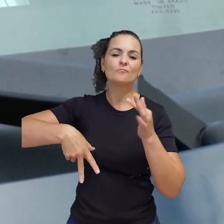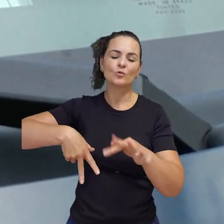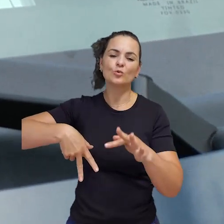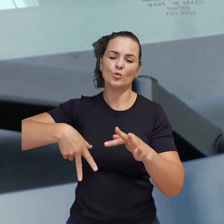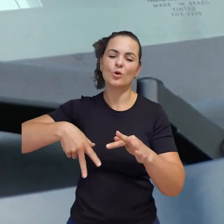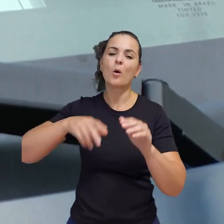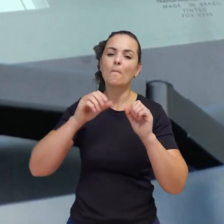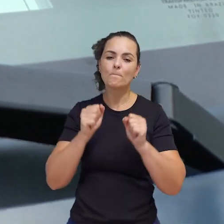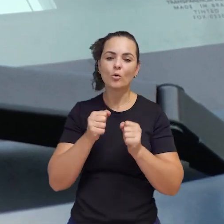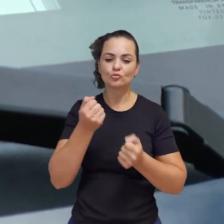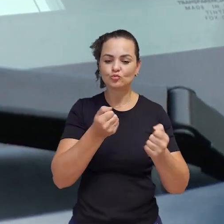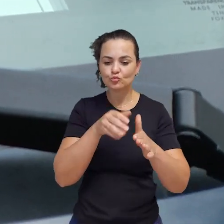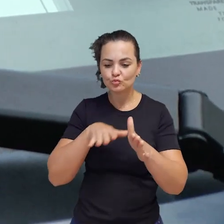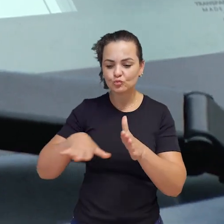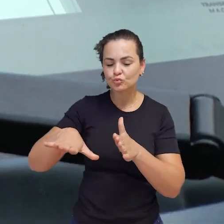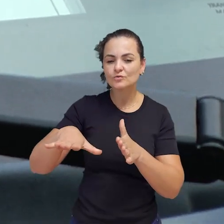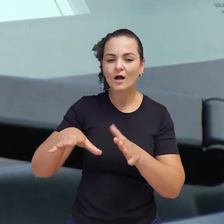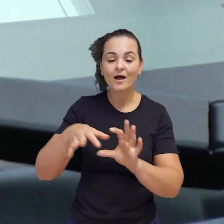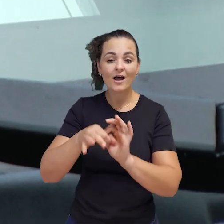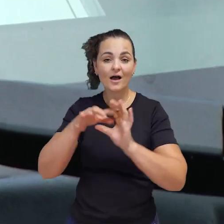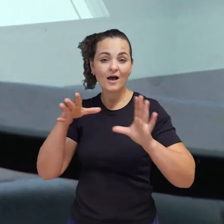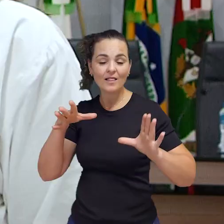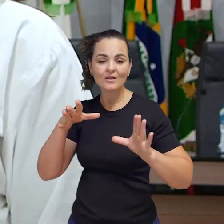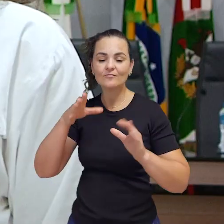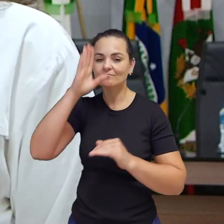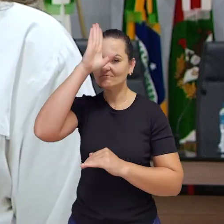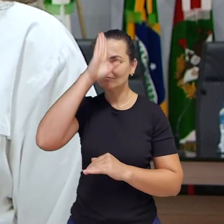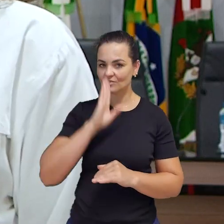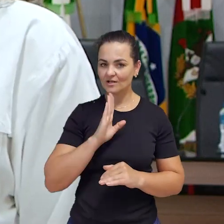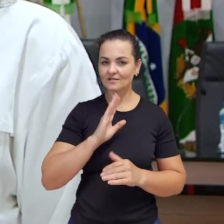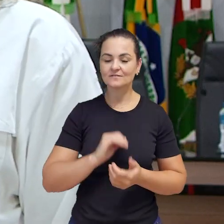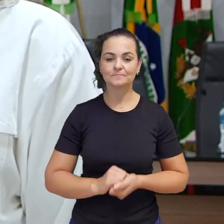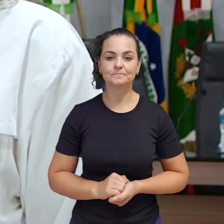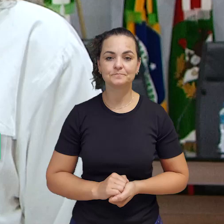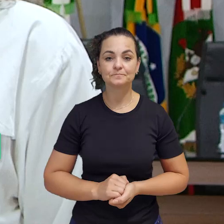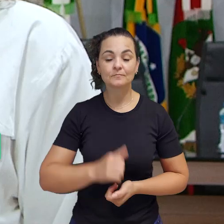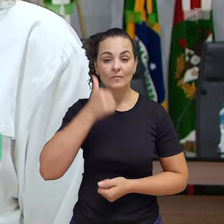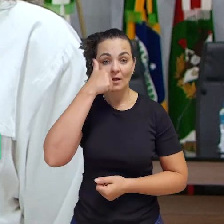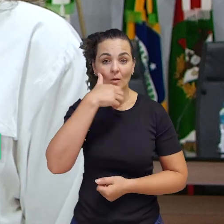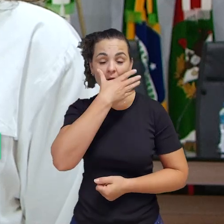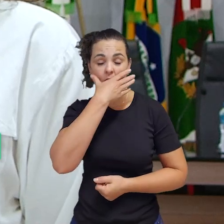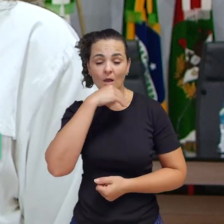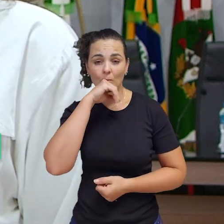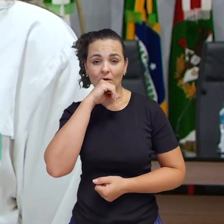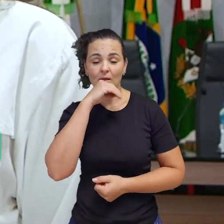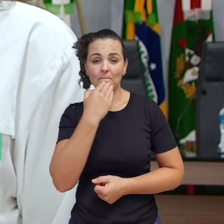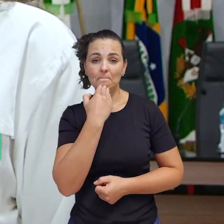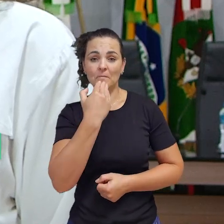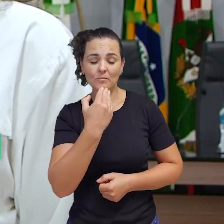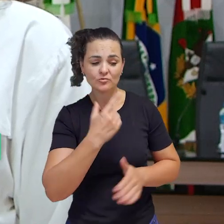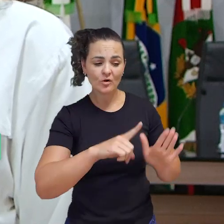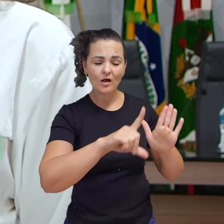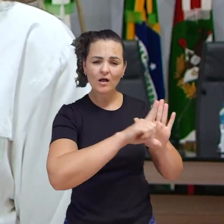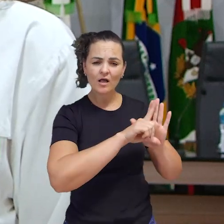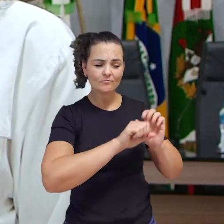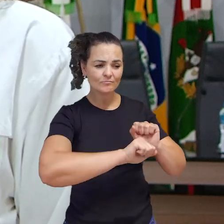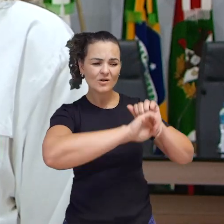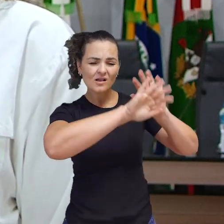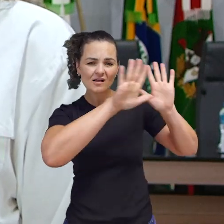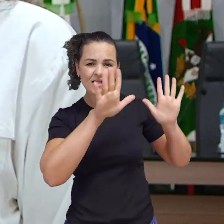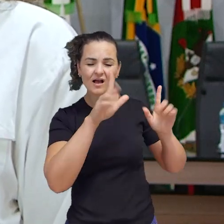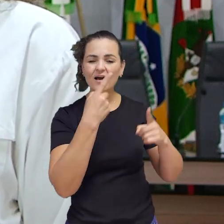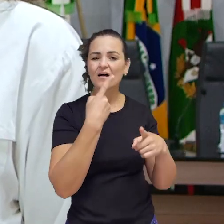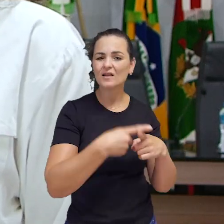estacionar gratuitamente no estacionamento rotativo alguns pais e mães nos procuraram pedindo que seria possível deixar